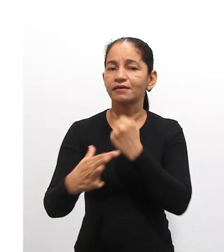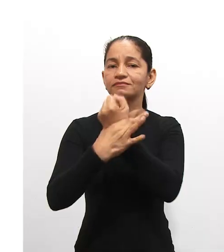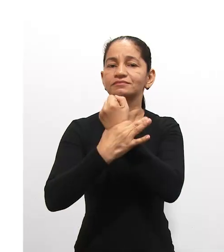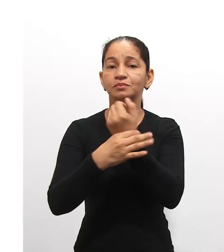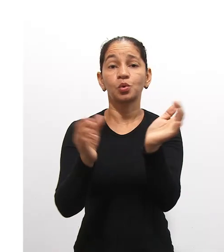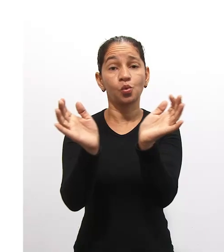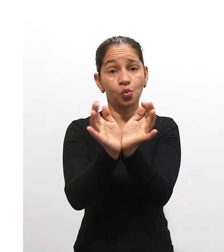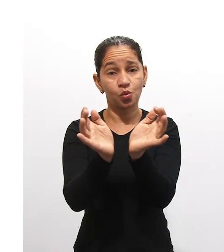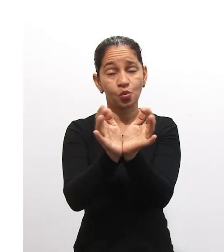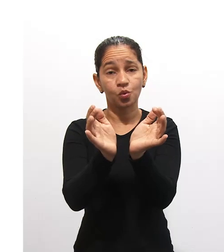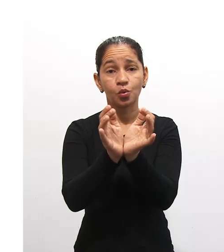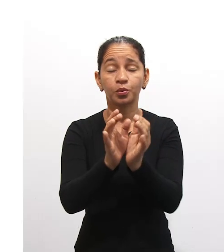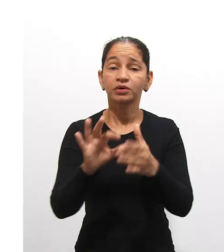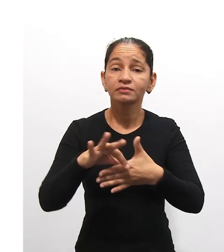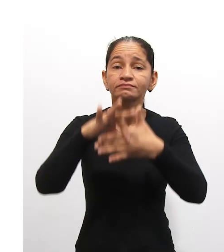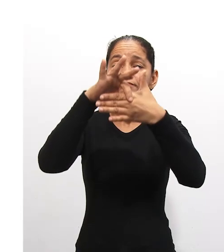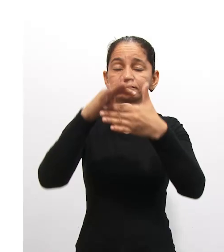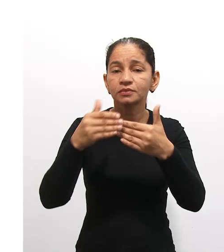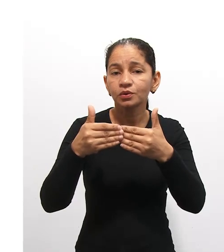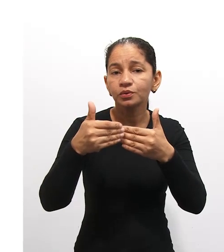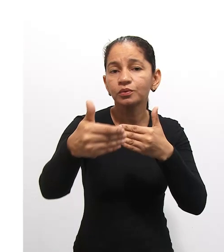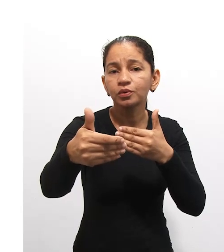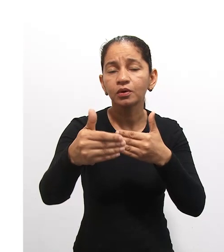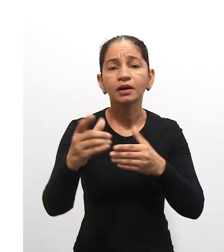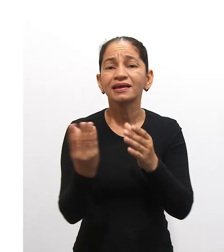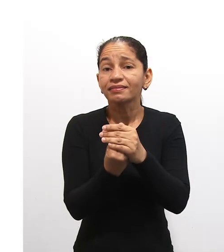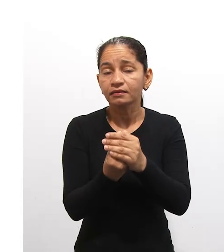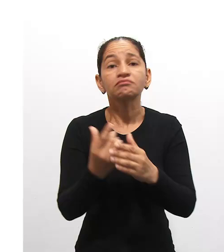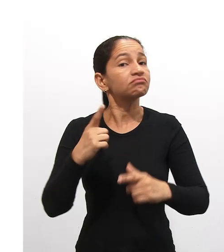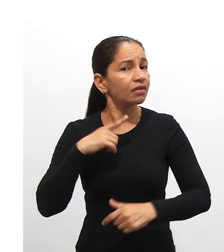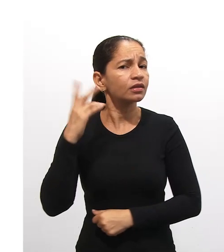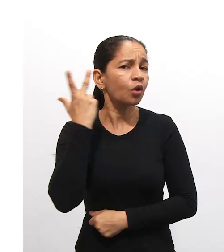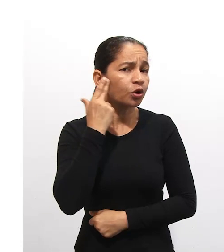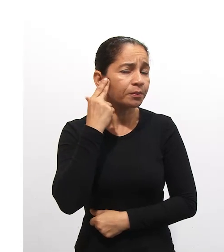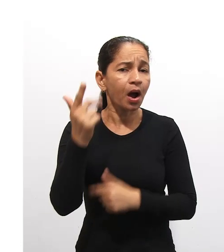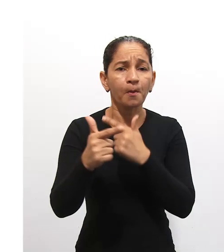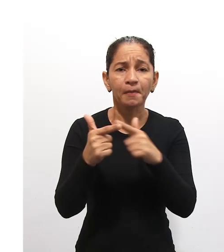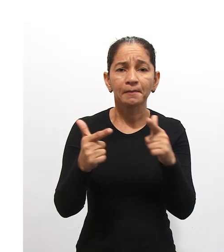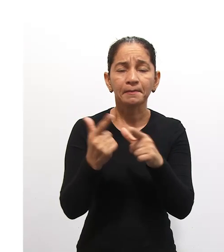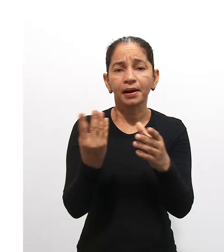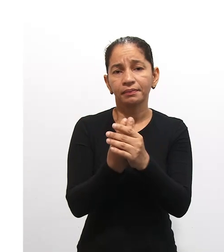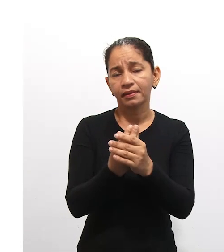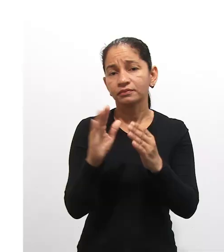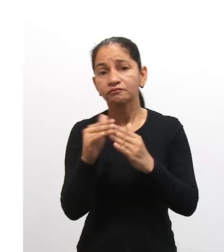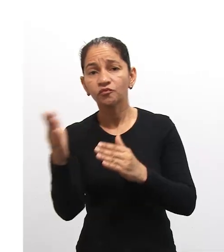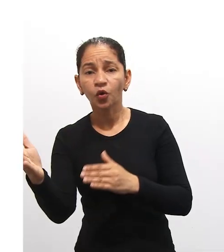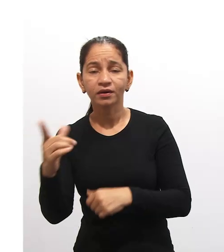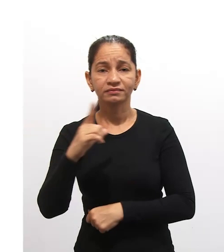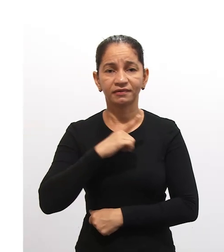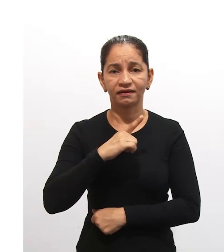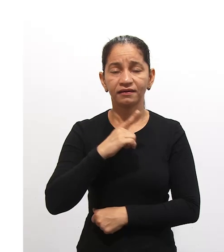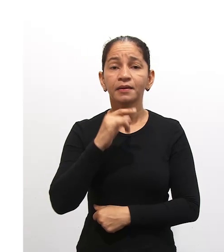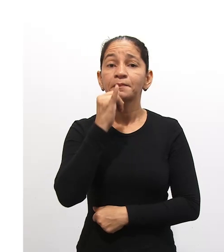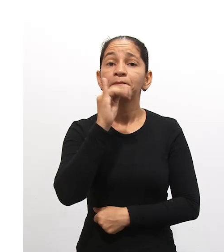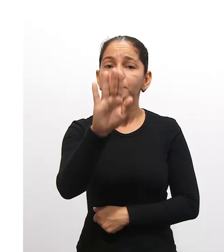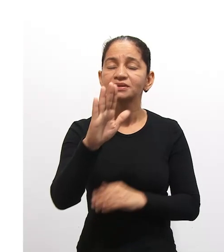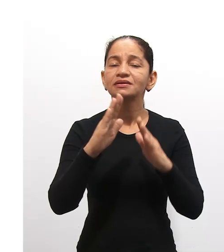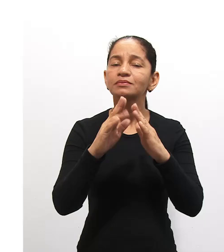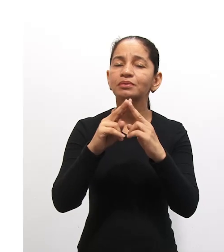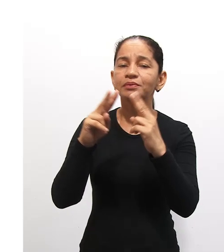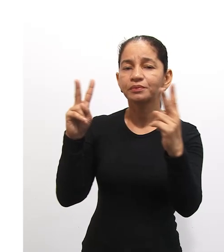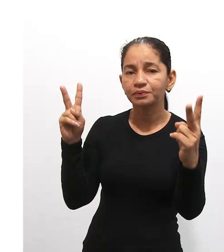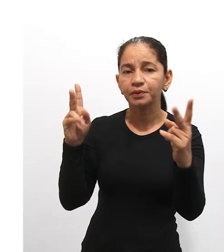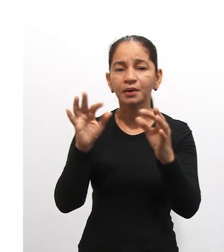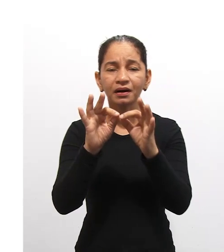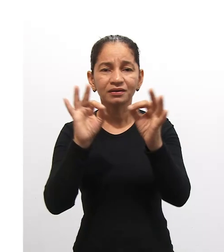um grupo ao liderar com problemas internos e externos. Na EAD, a distância física exige